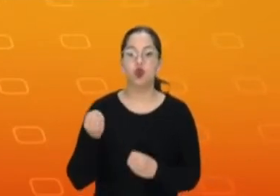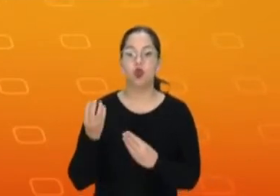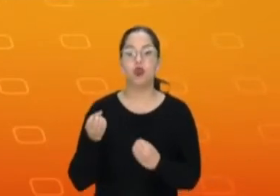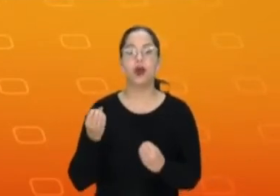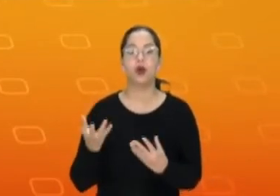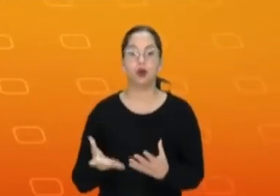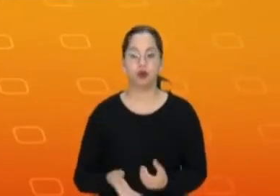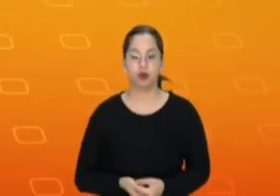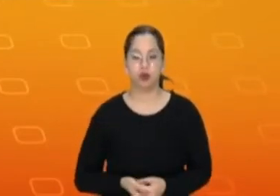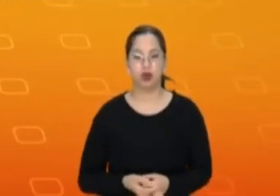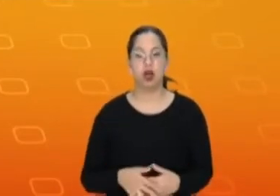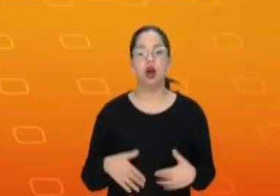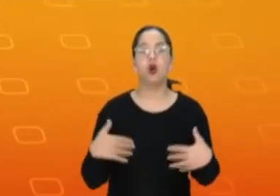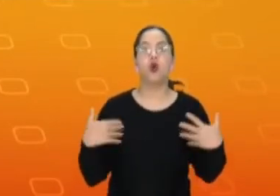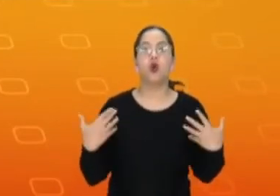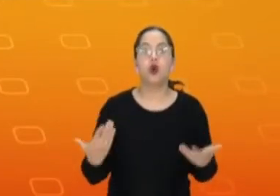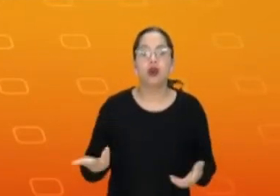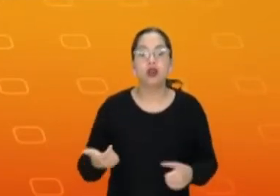profissionais que estão